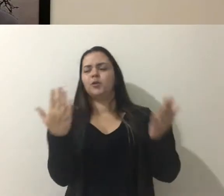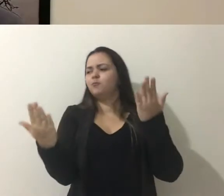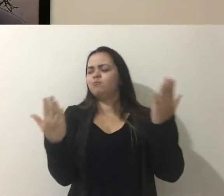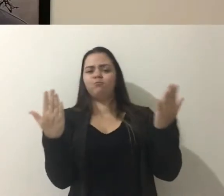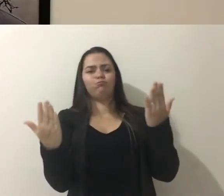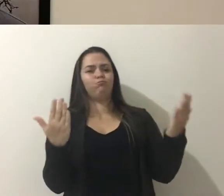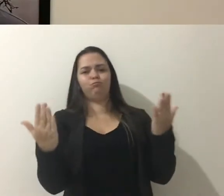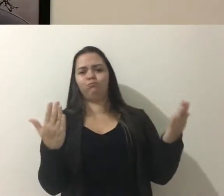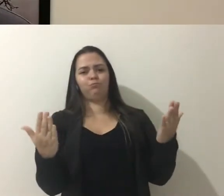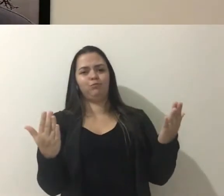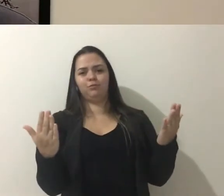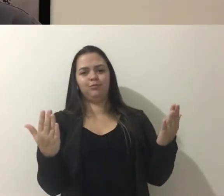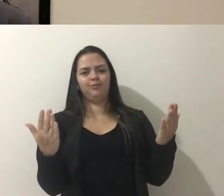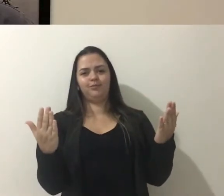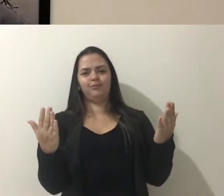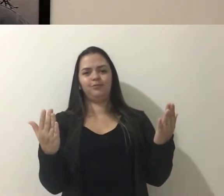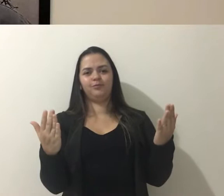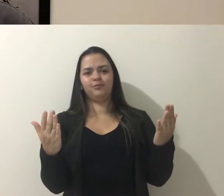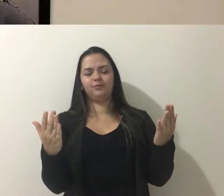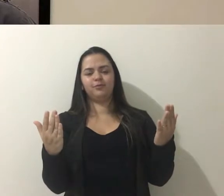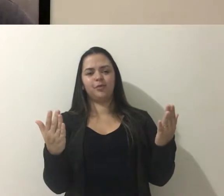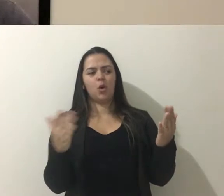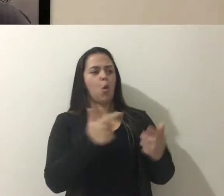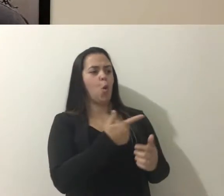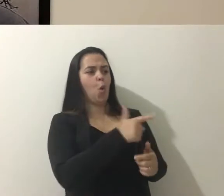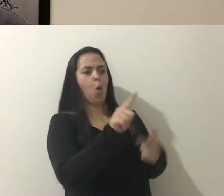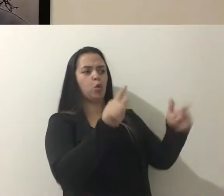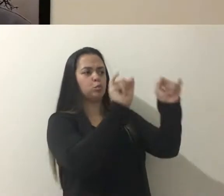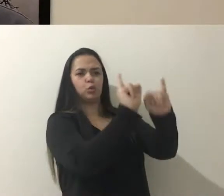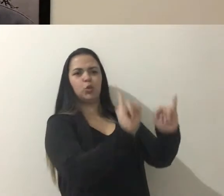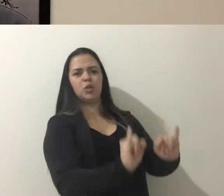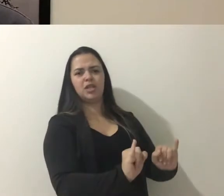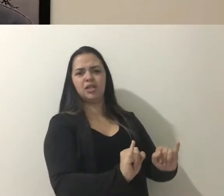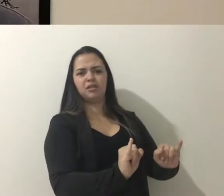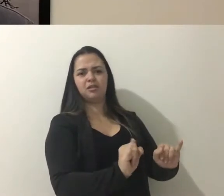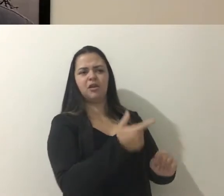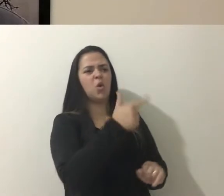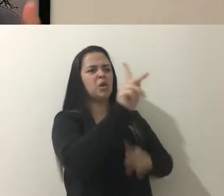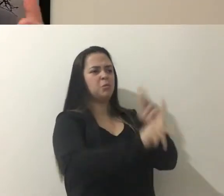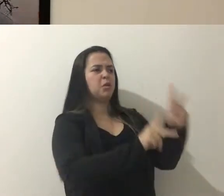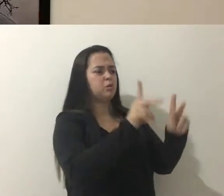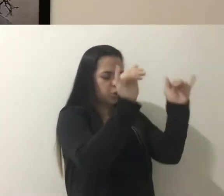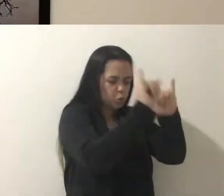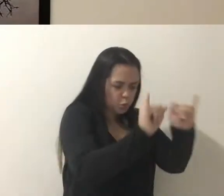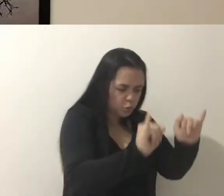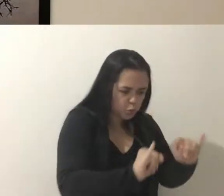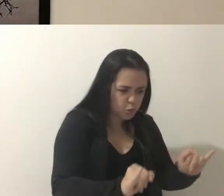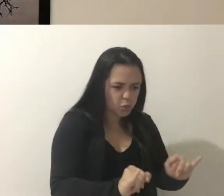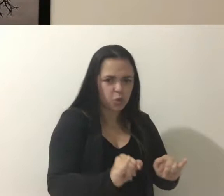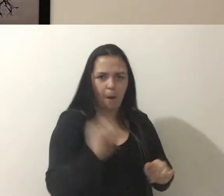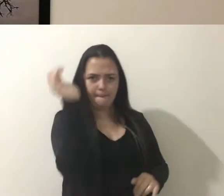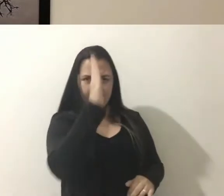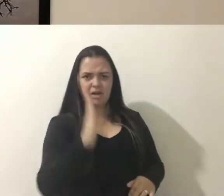compará-lo com alguns deuses considerados por muitas pessoas aqui no